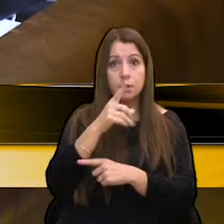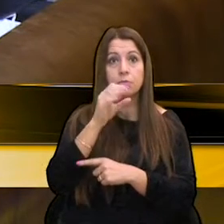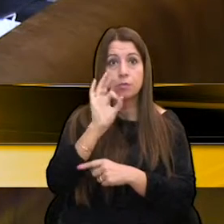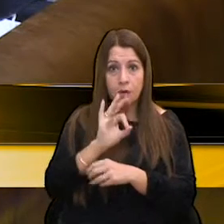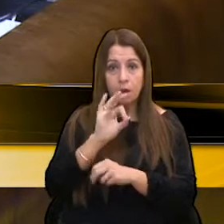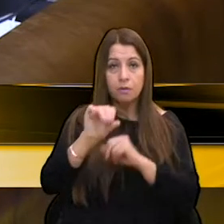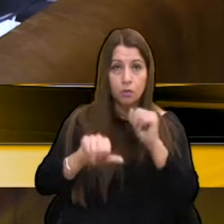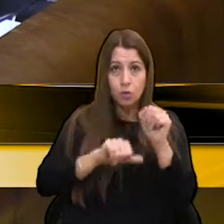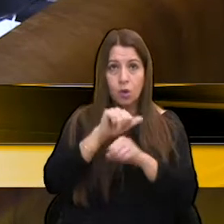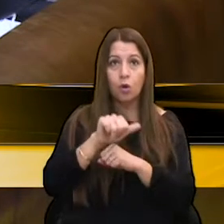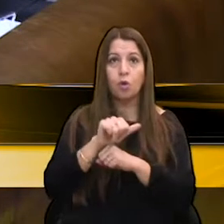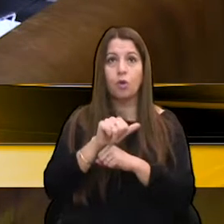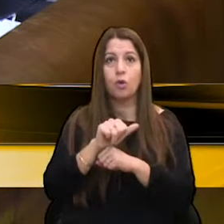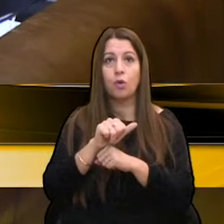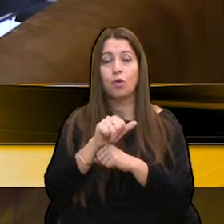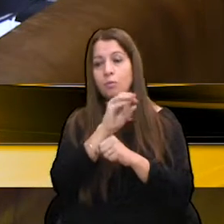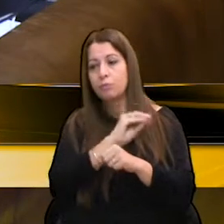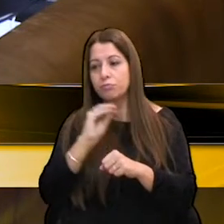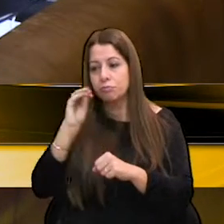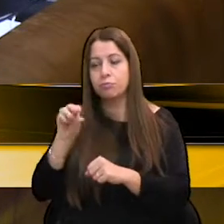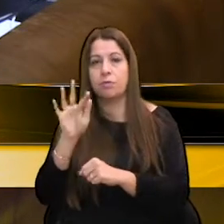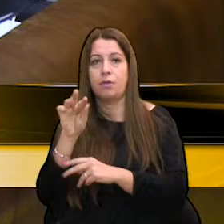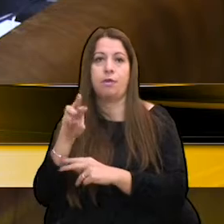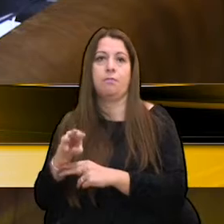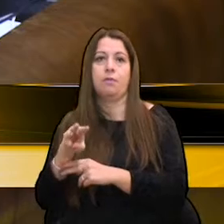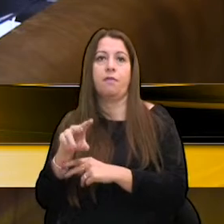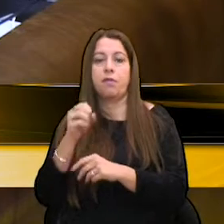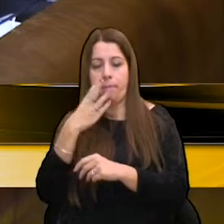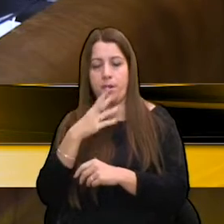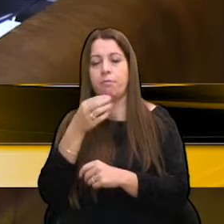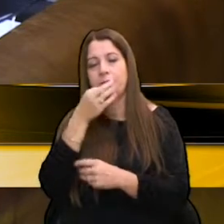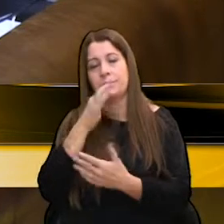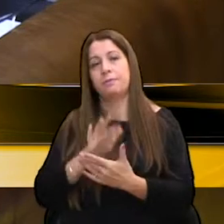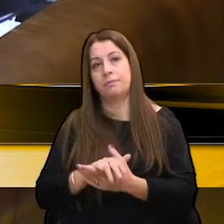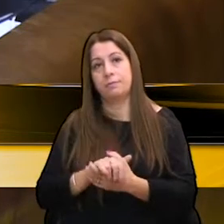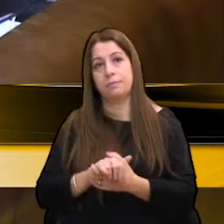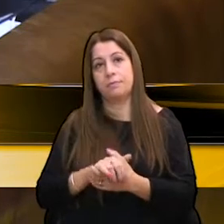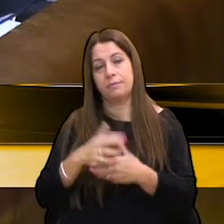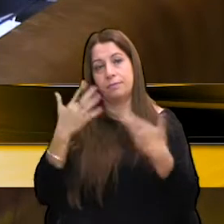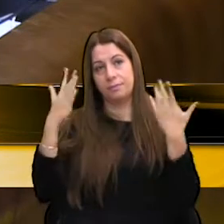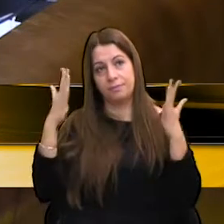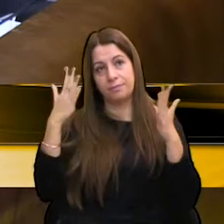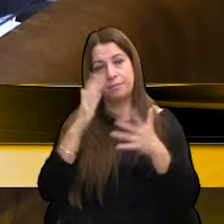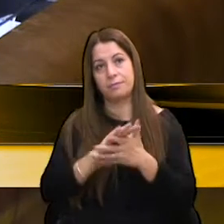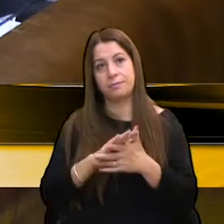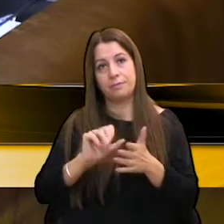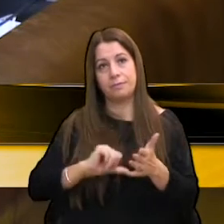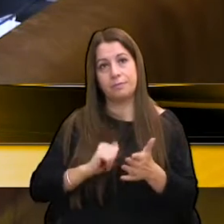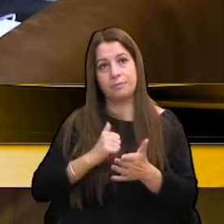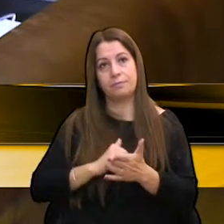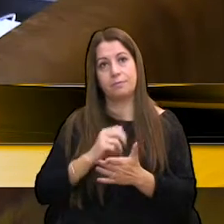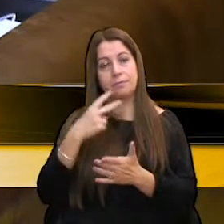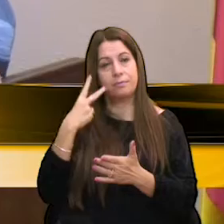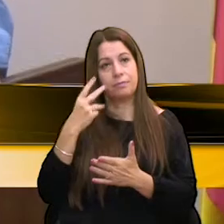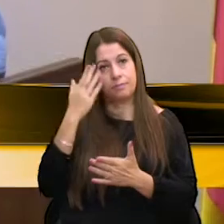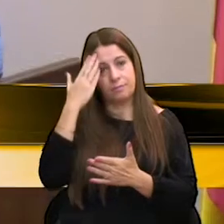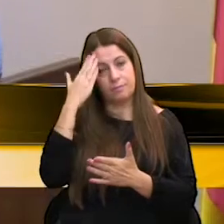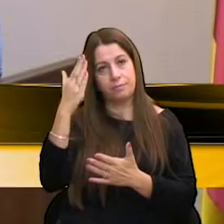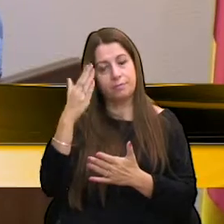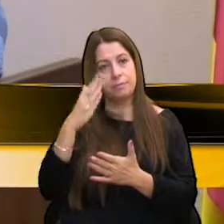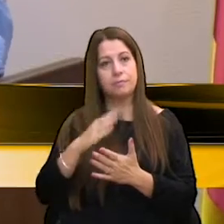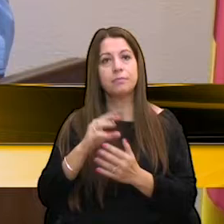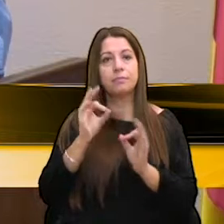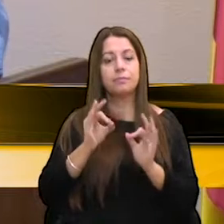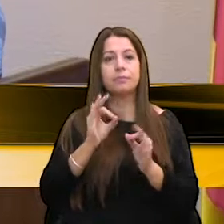todas essa transferência, essa migração para o FM, que vai fazer muito bem para Caxias do Sul. Parabéns pela sua atitude aí, vereador. Obrigado, vereador.